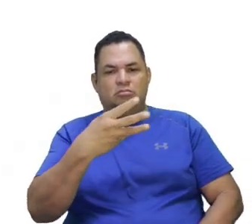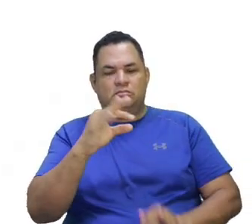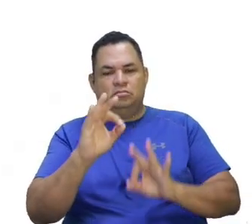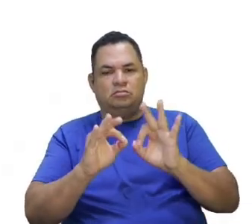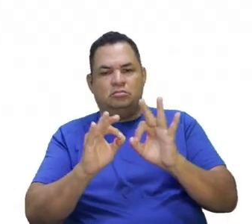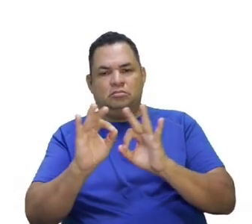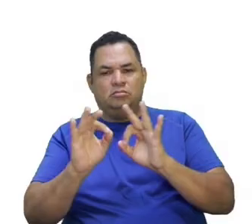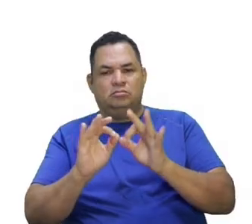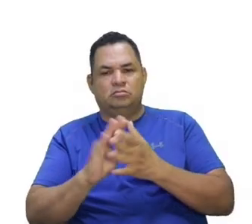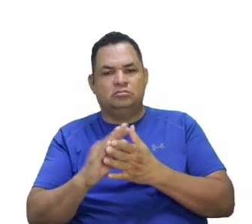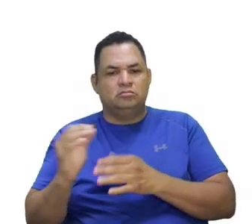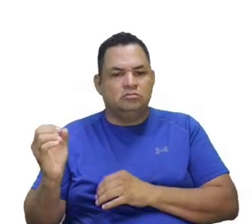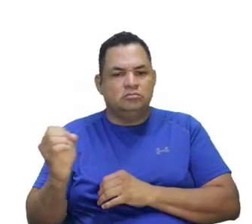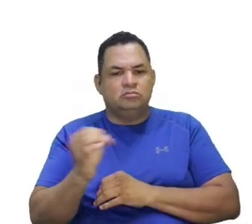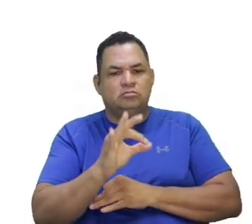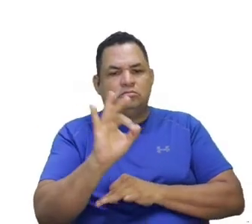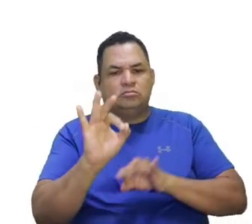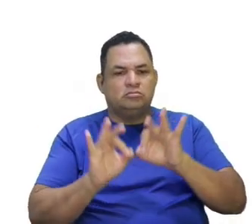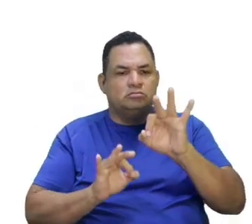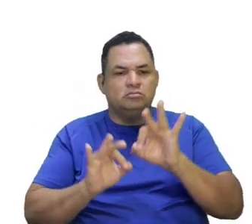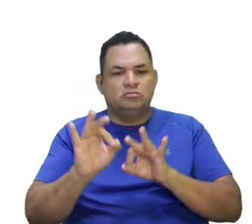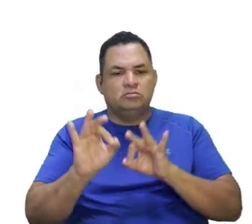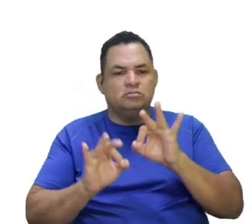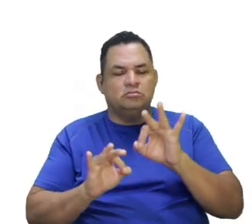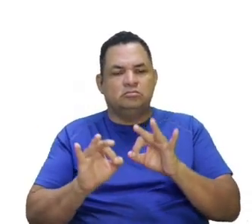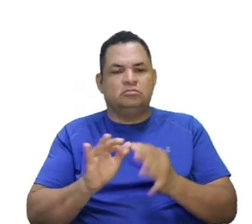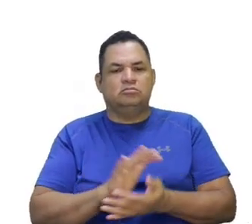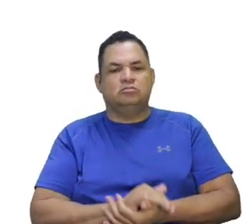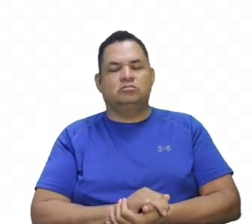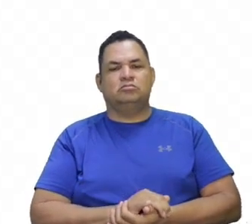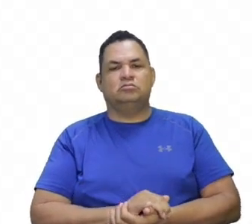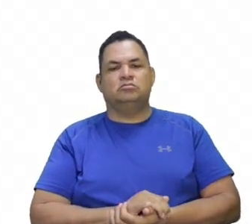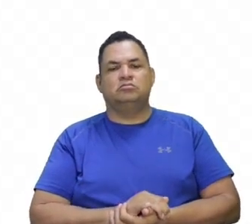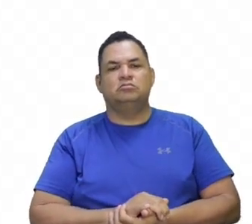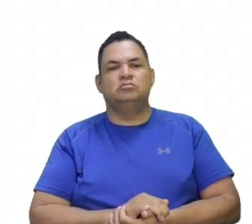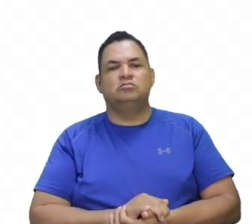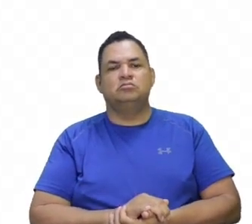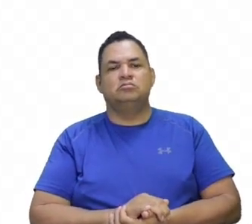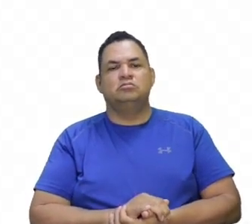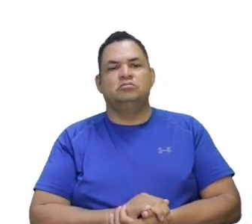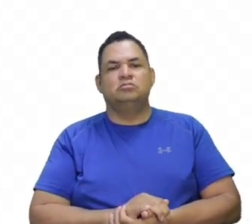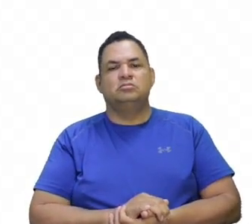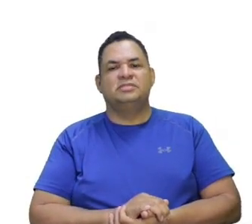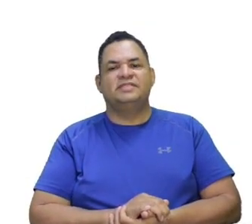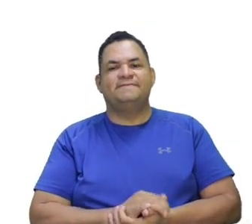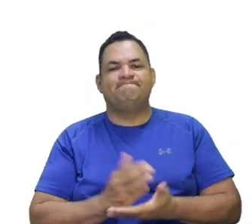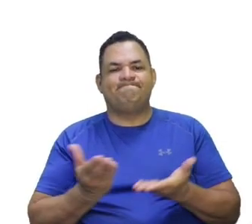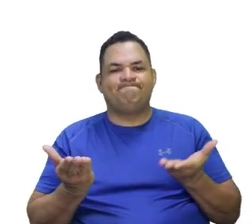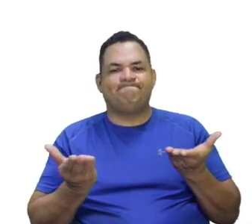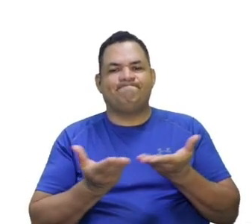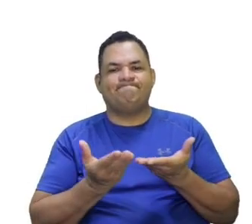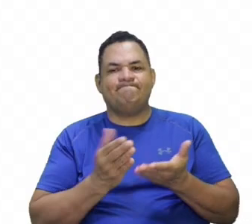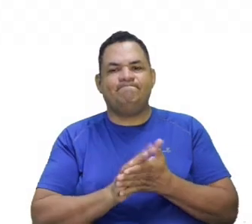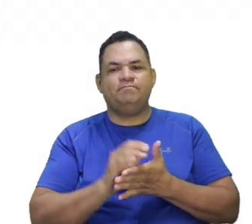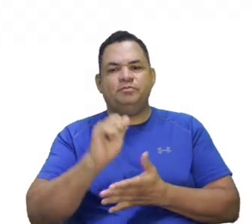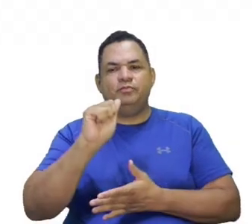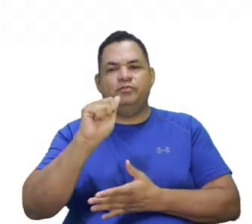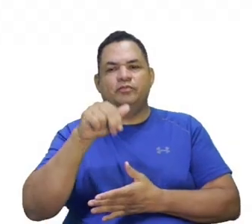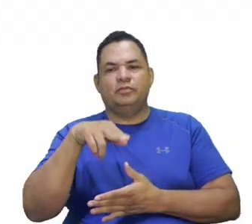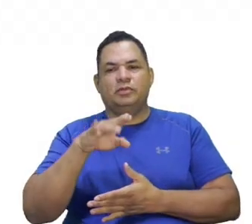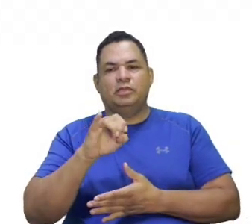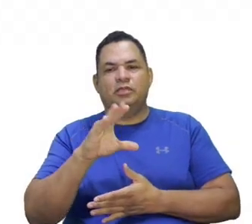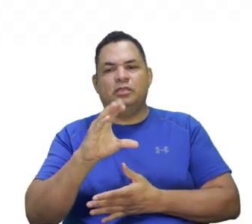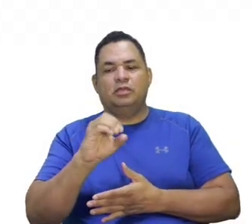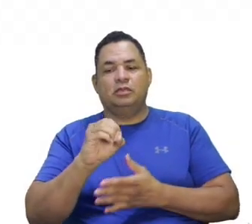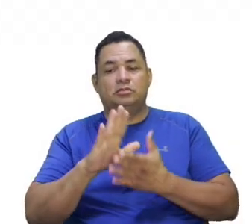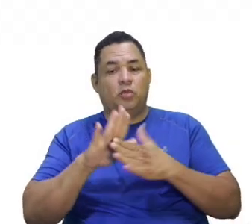23 e essa aqui passa a ser a sua distribuição eletrônica. Agora, os ânions, a gente